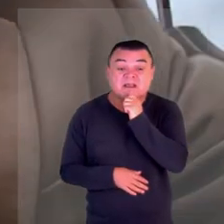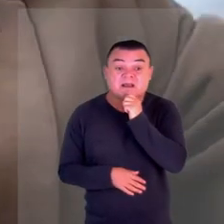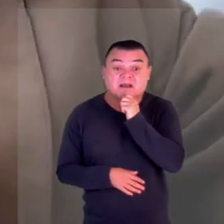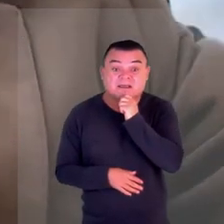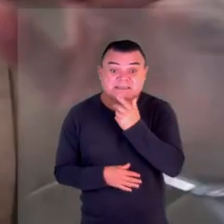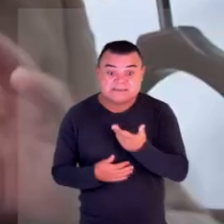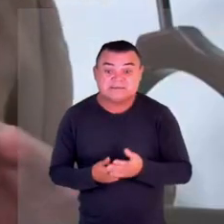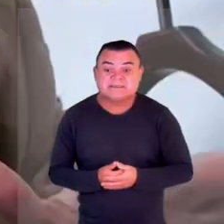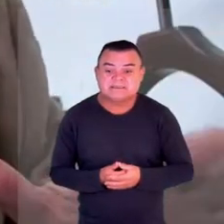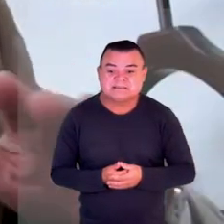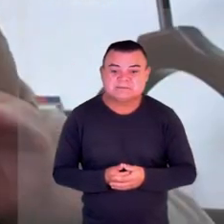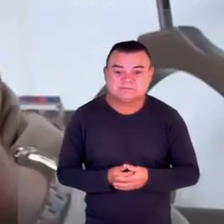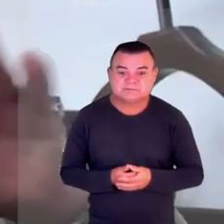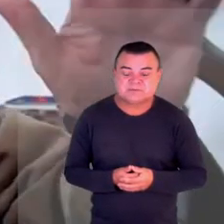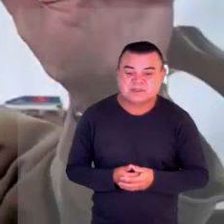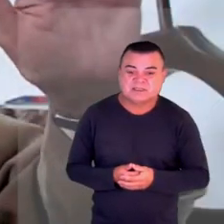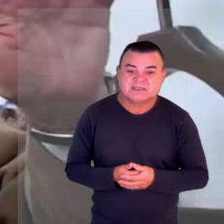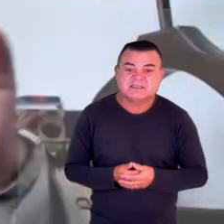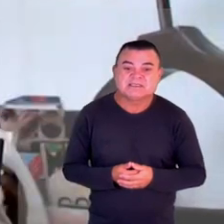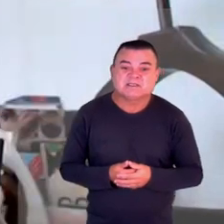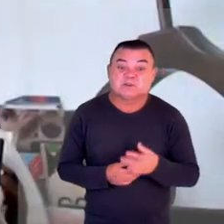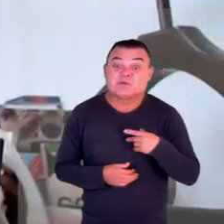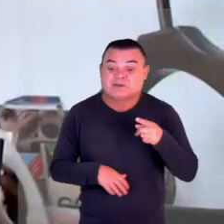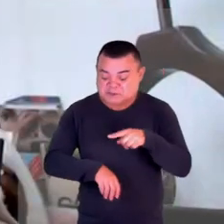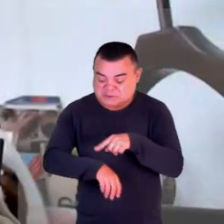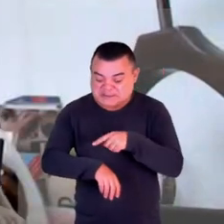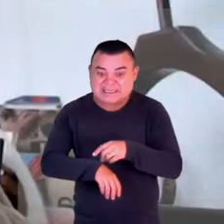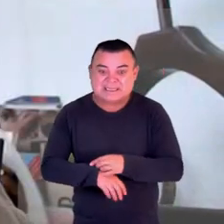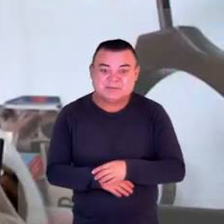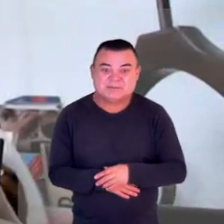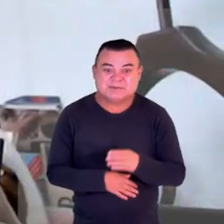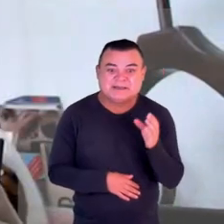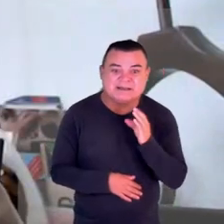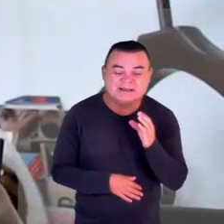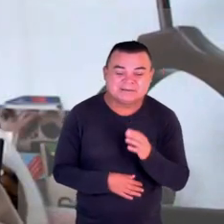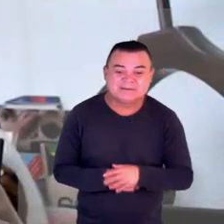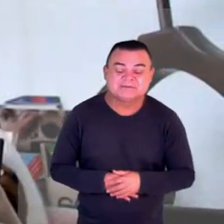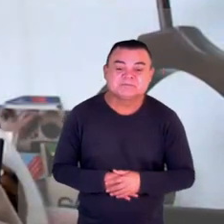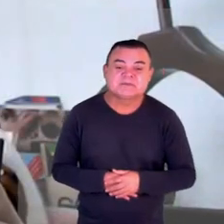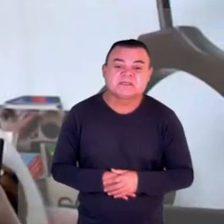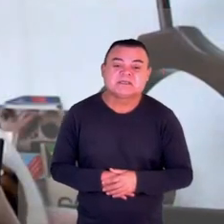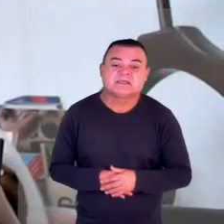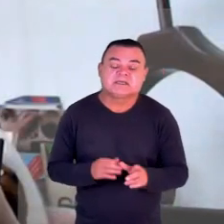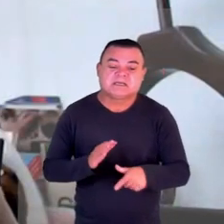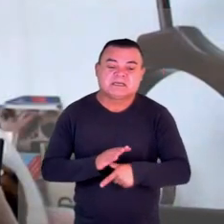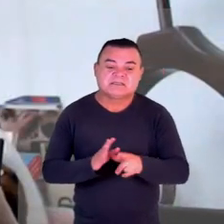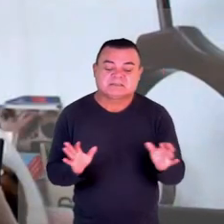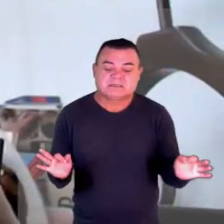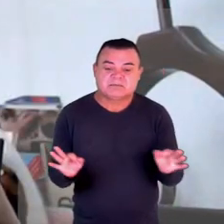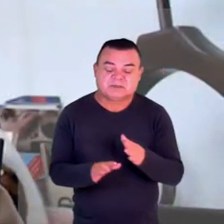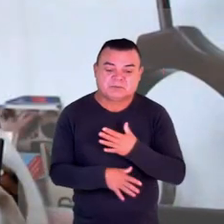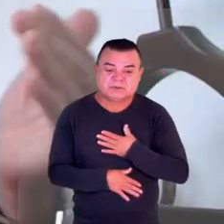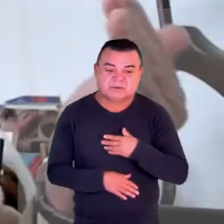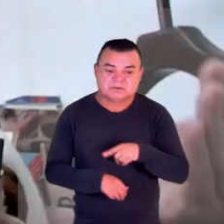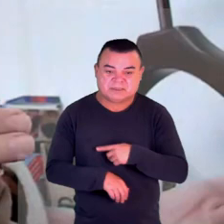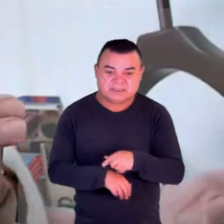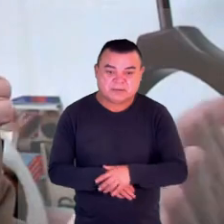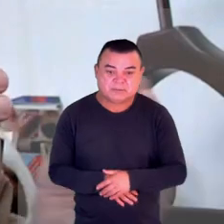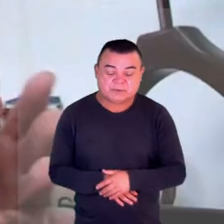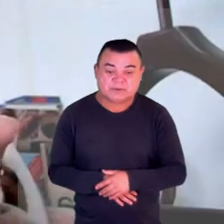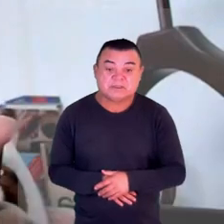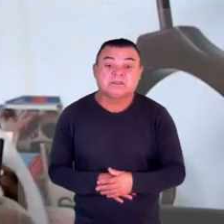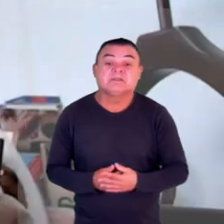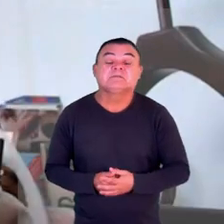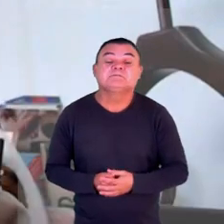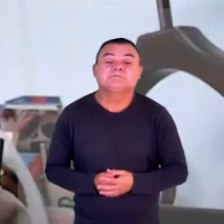a cronômetro correndo rapidamente mas Antes que Termine o meu meu tempo e como eu falei que